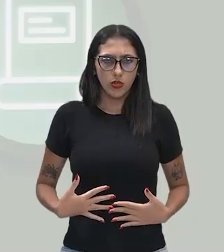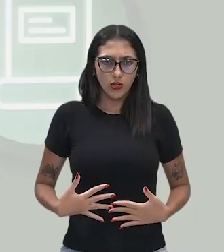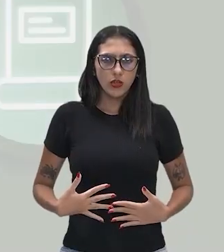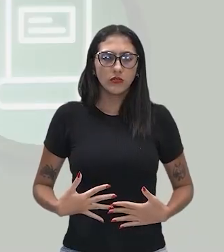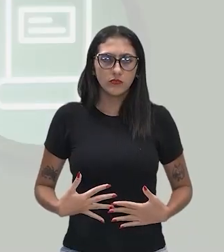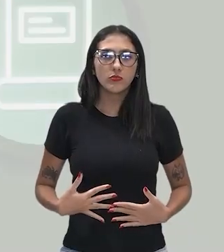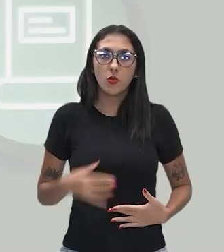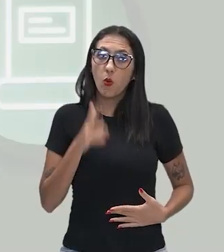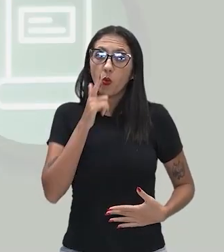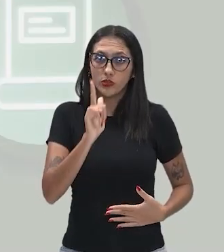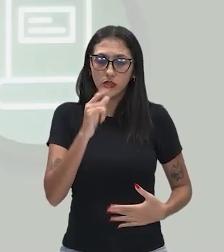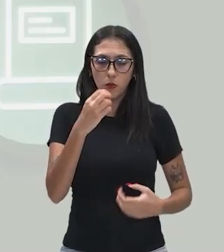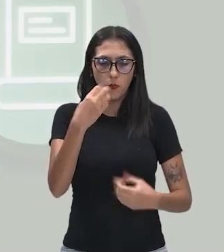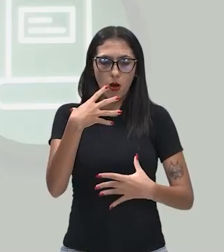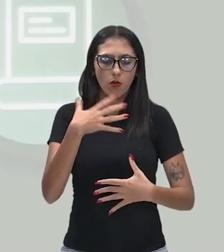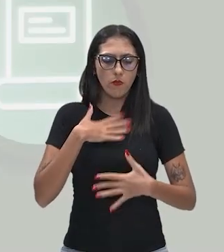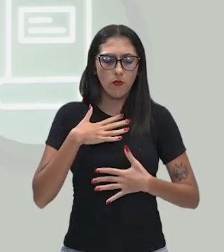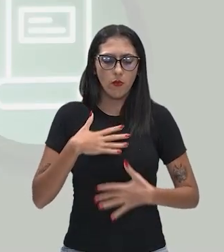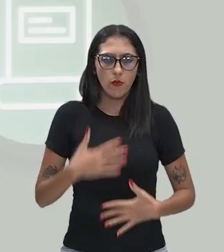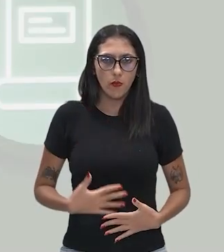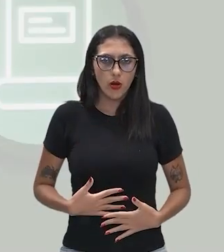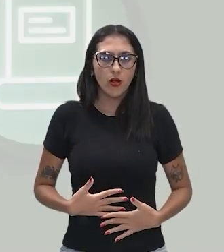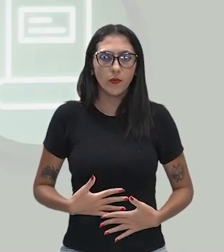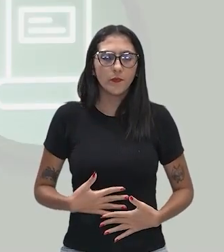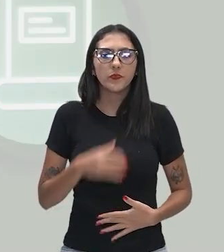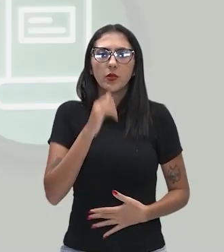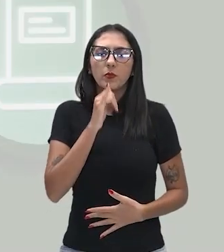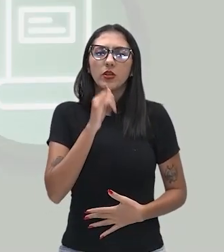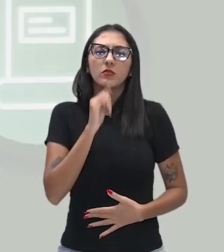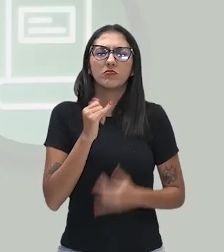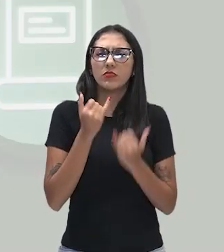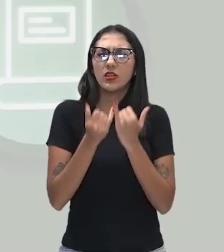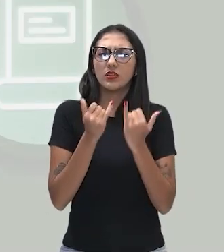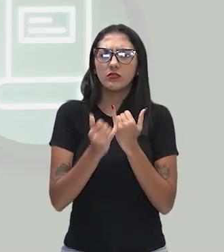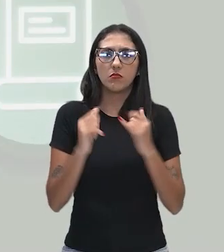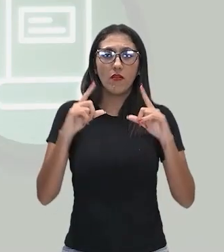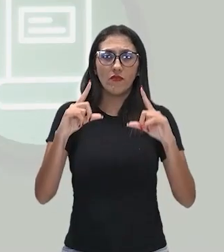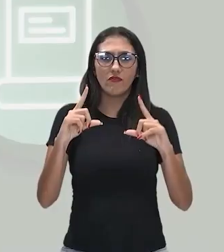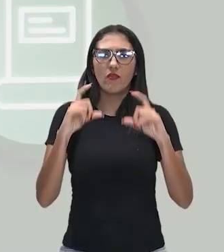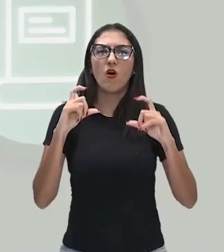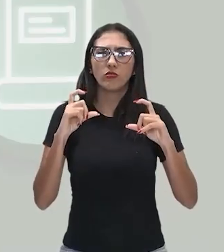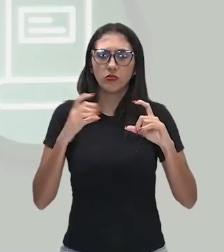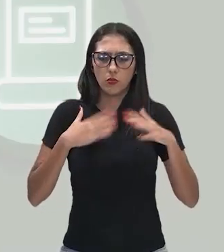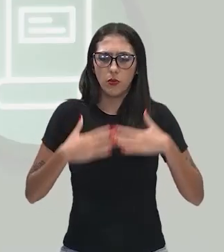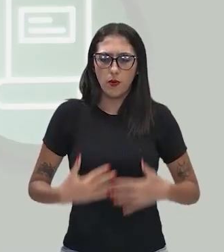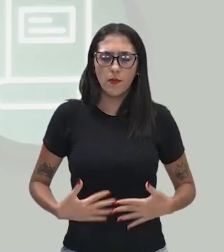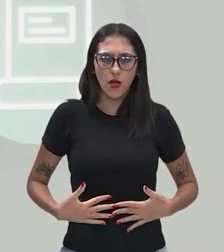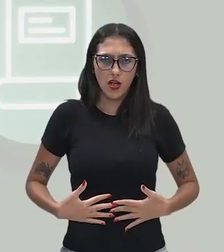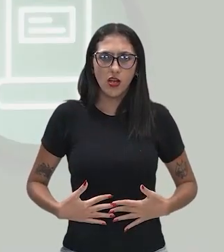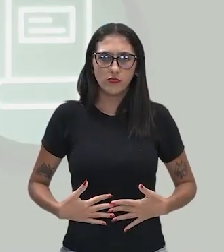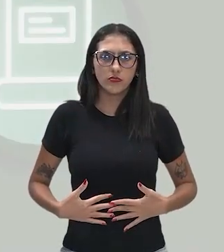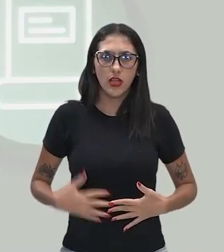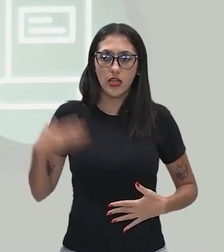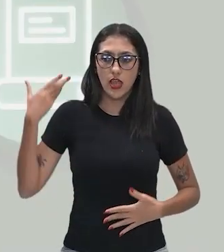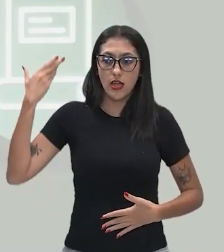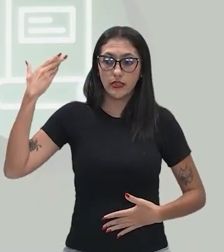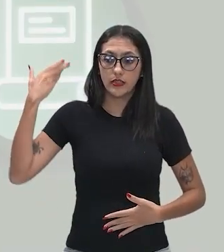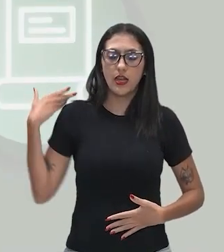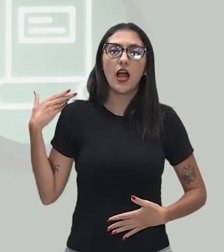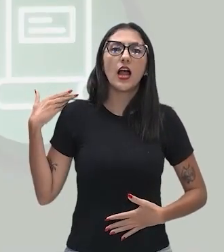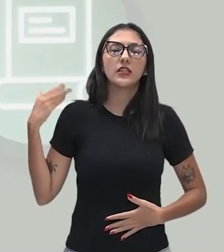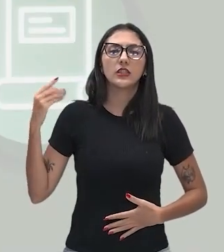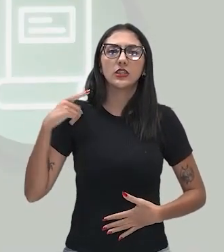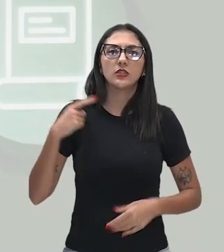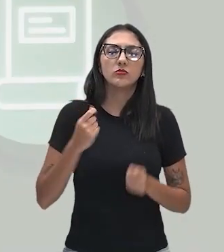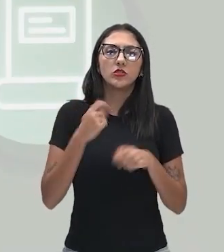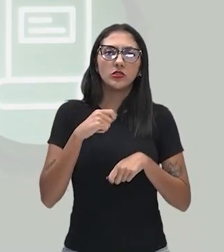por isso, quando ela passava por nós, é como se ela tirasse uma foto, como se fosse uma sombra em uma placa. E é exatamente